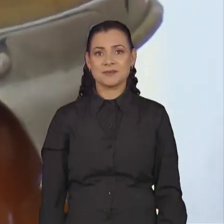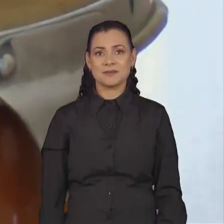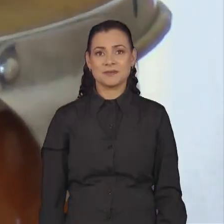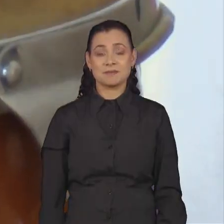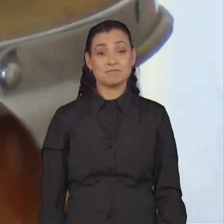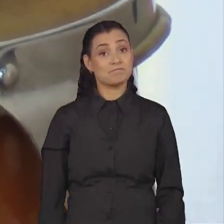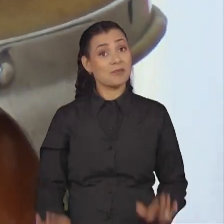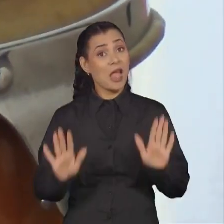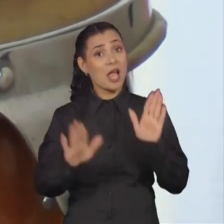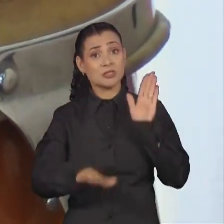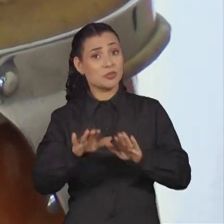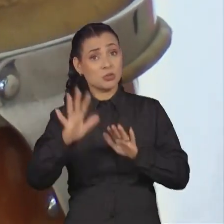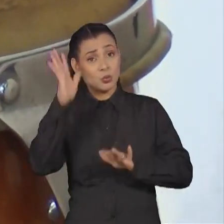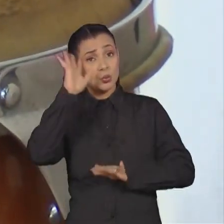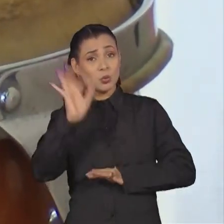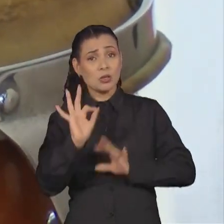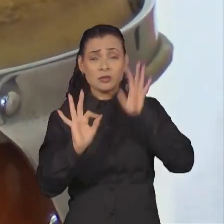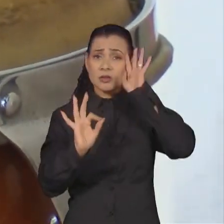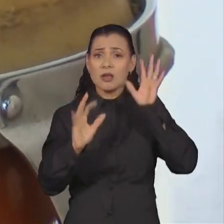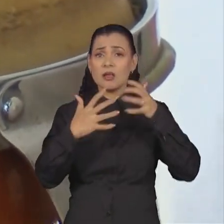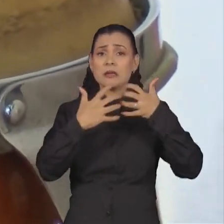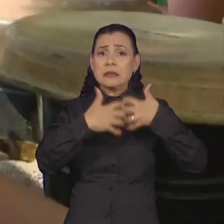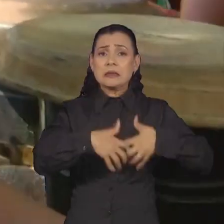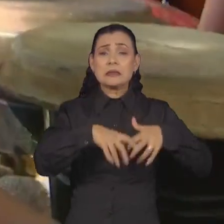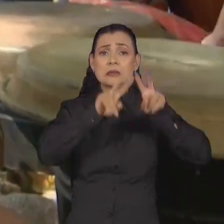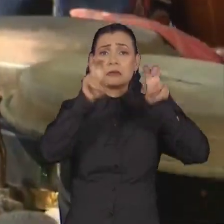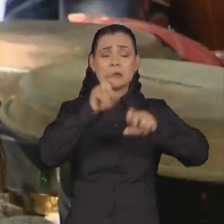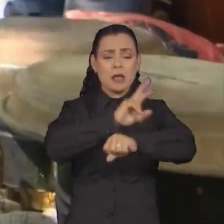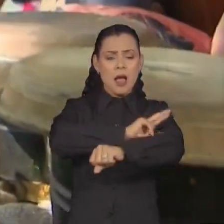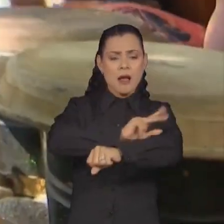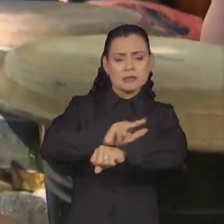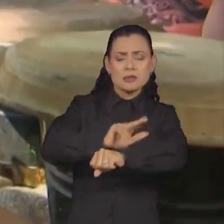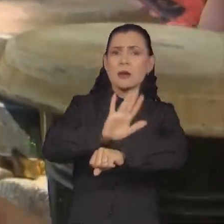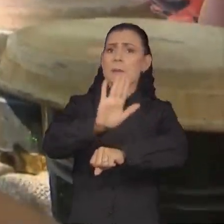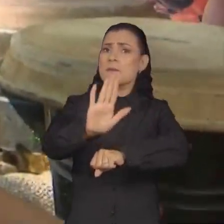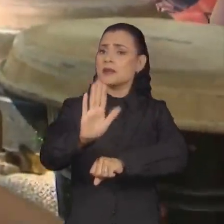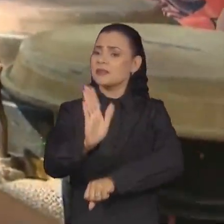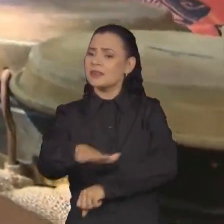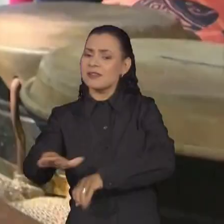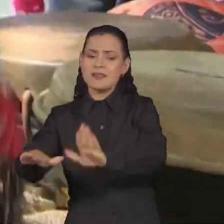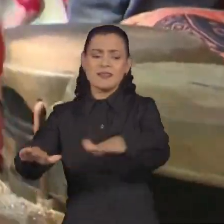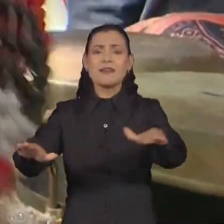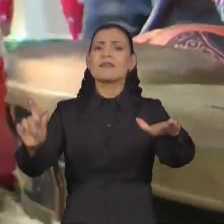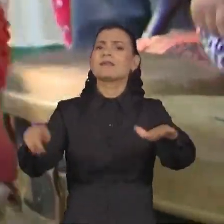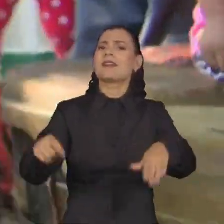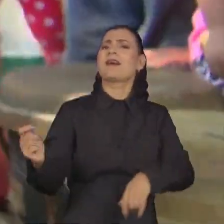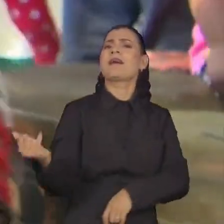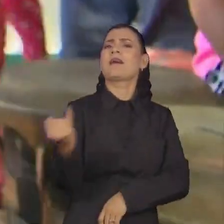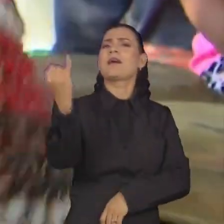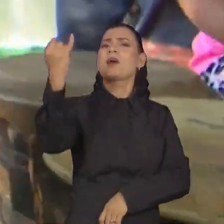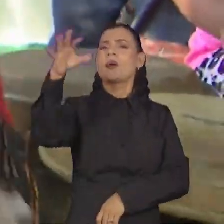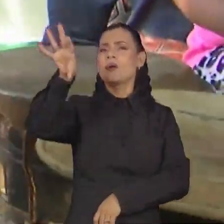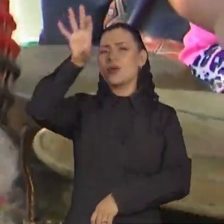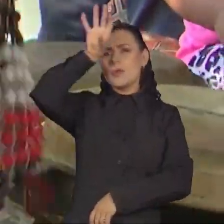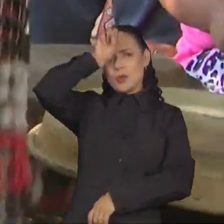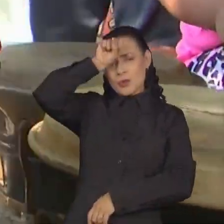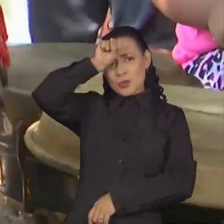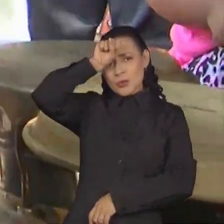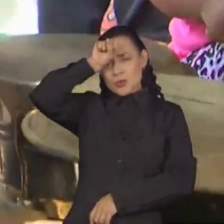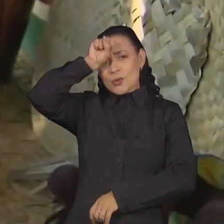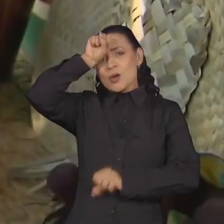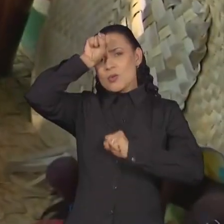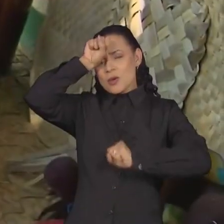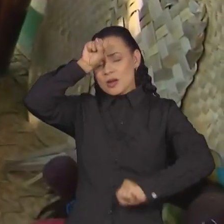Mesmo sem entender as complexidades da questão racial, as crianças aprendem algo fundamental: respeitar